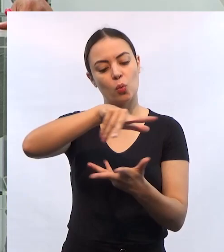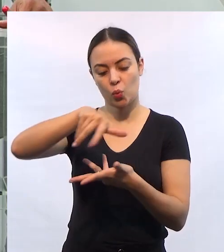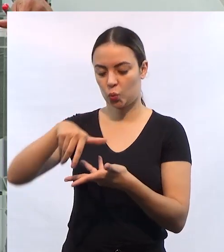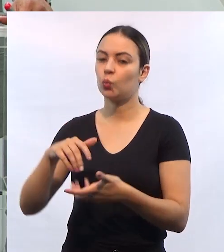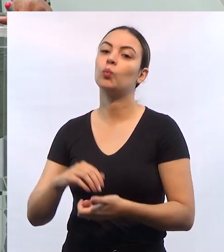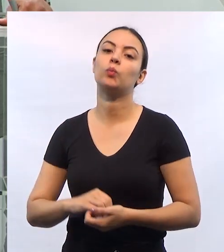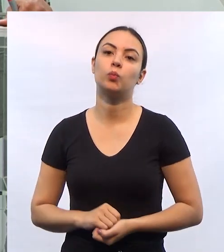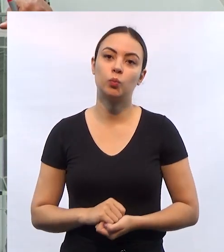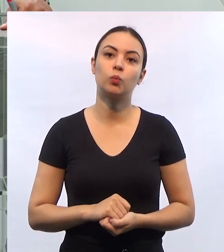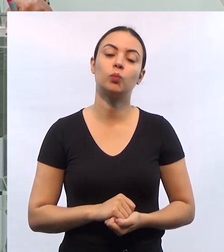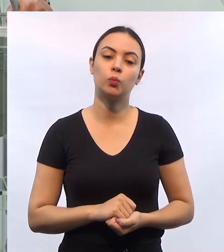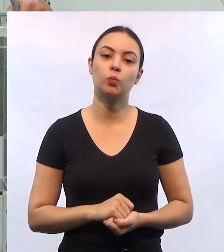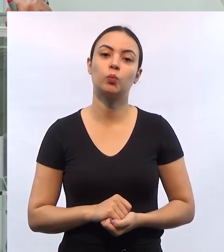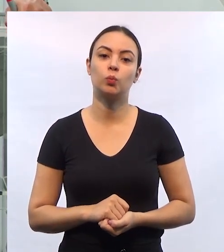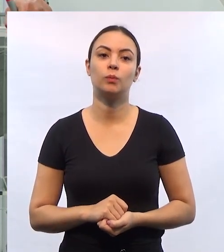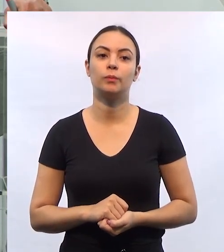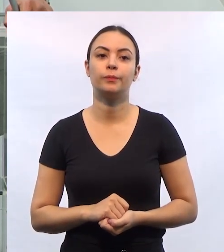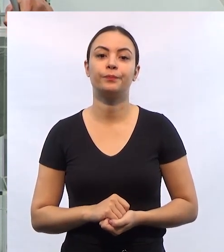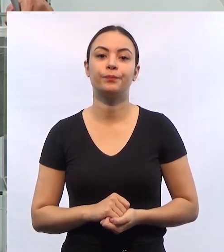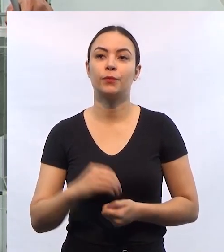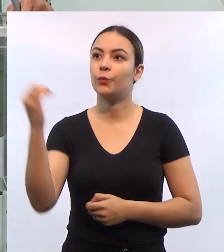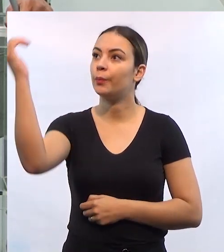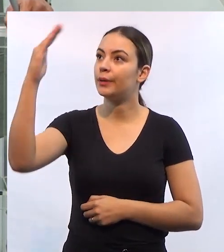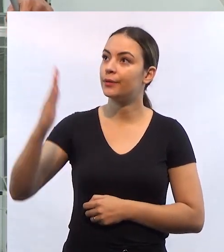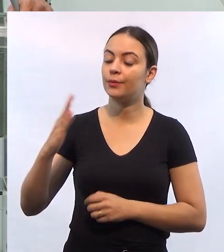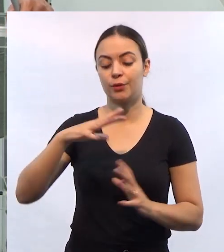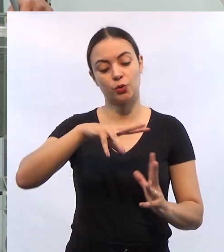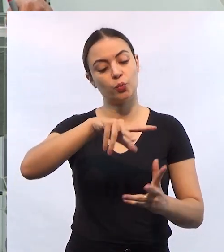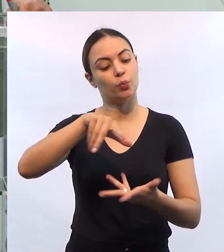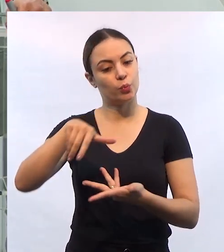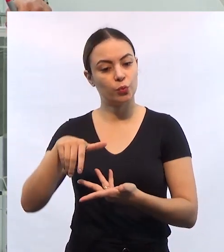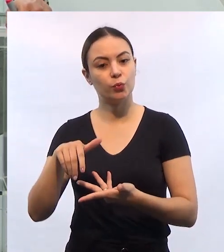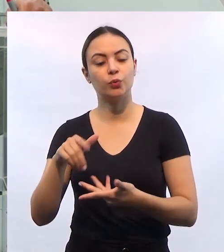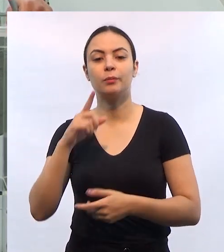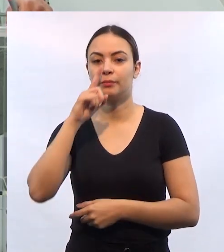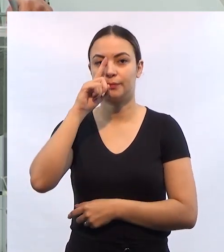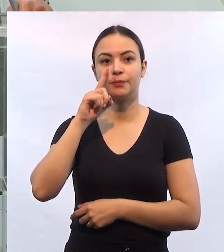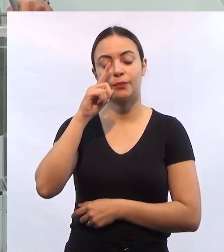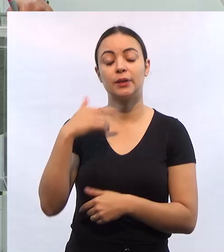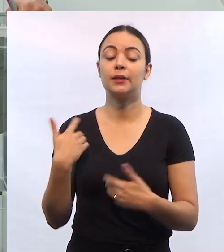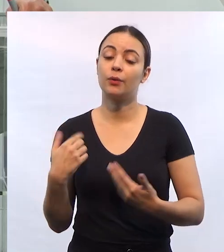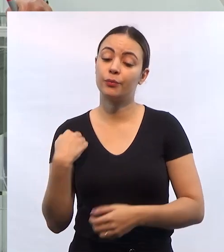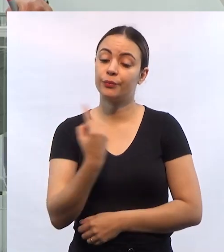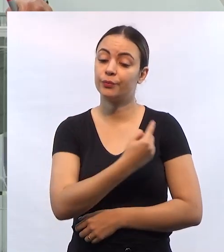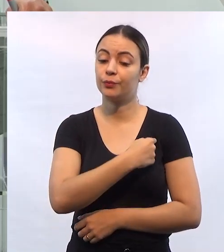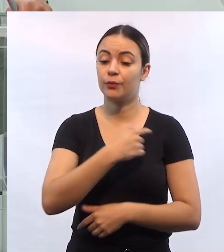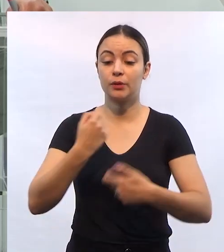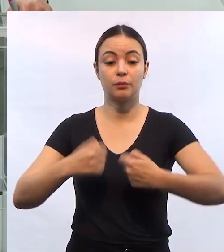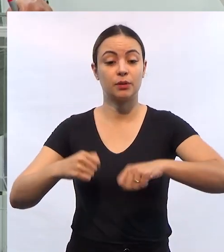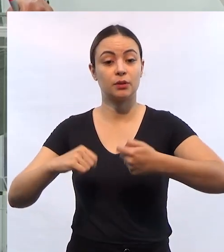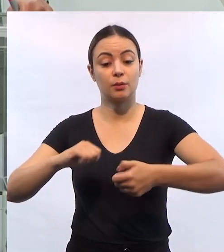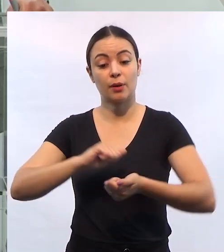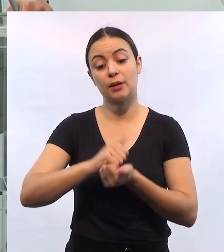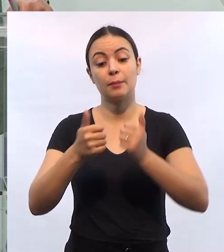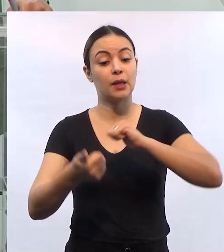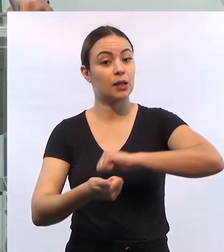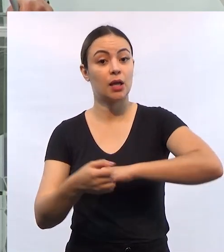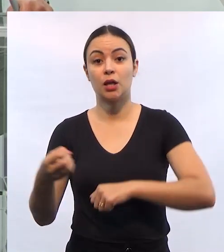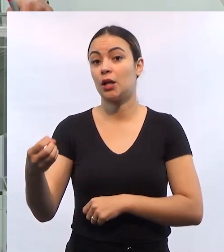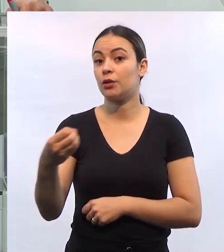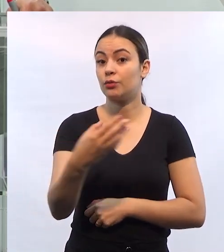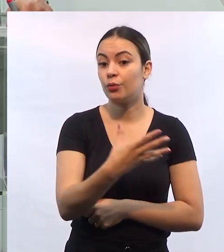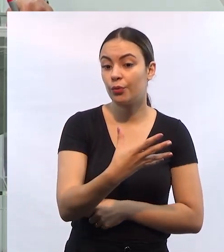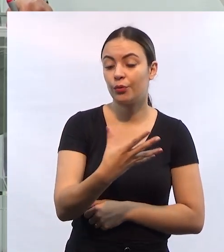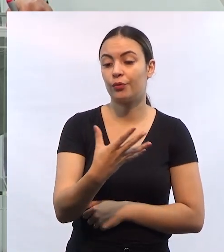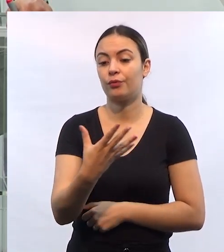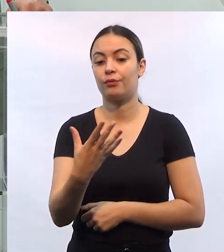milhares de pessoas no mundo inteiro perderam a vida, né? Tanto no Brasil quanto no mundo, perderam a vida. Nós precisamos nos adaptar a